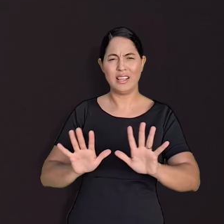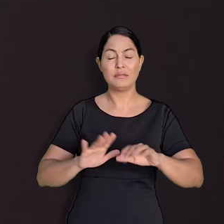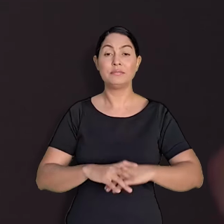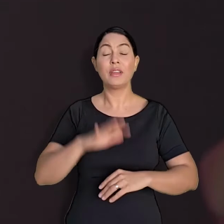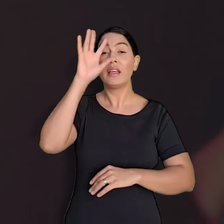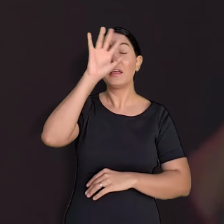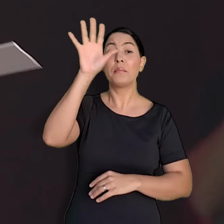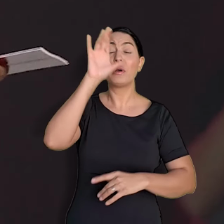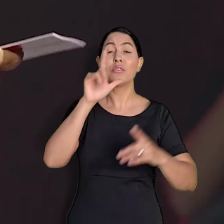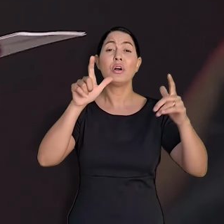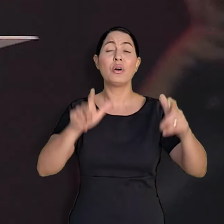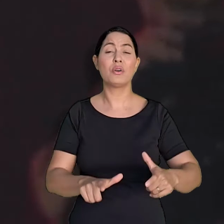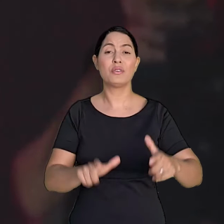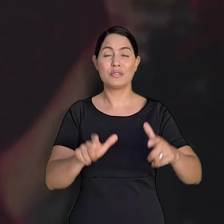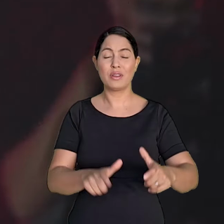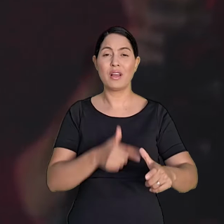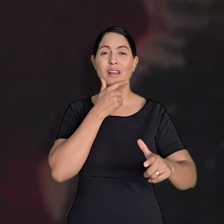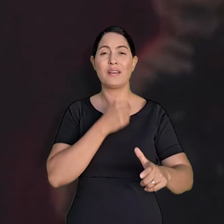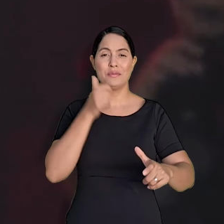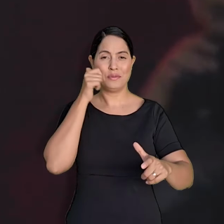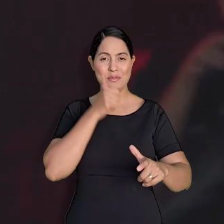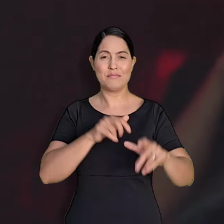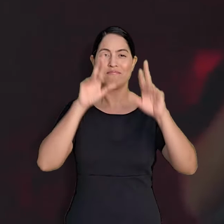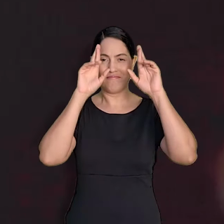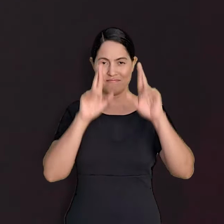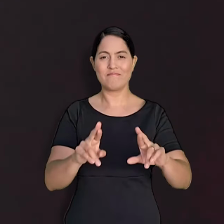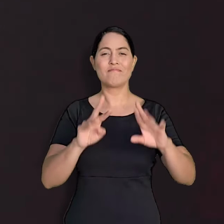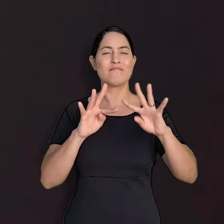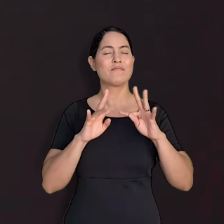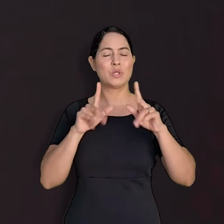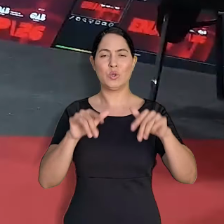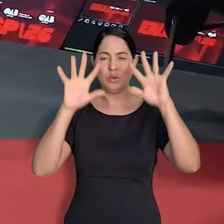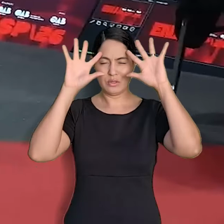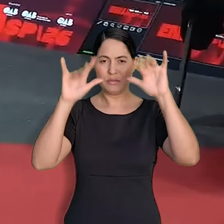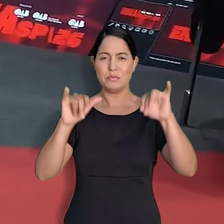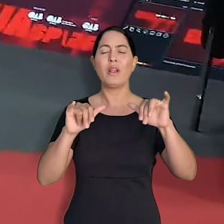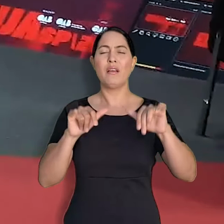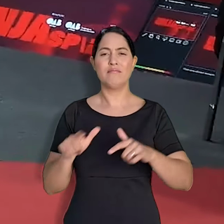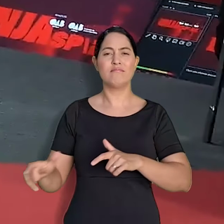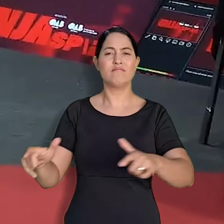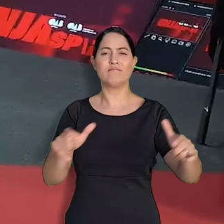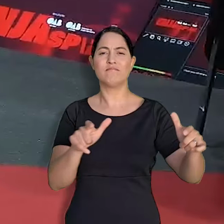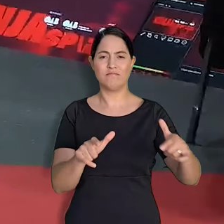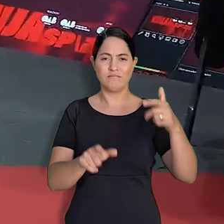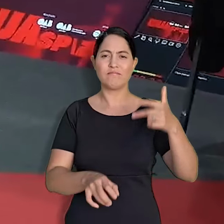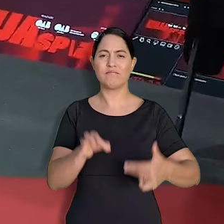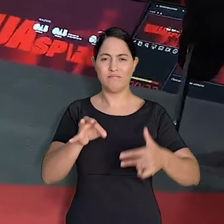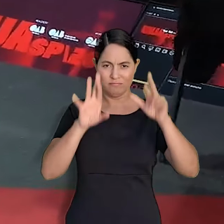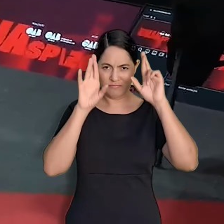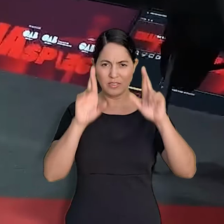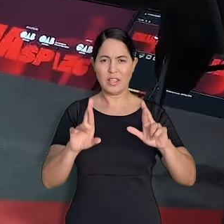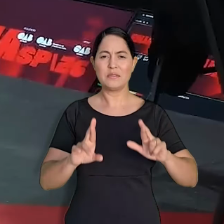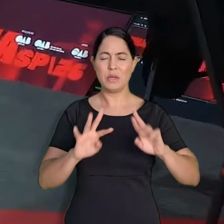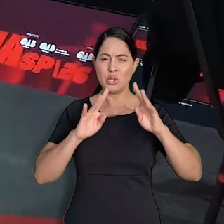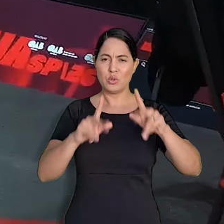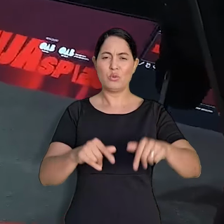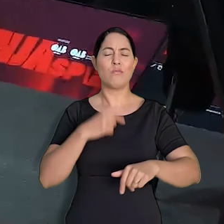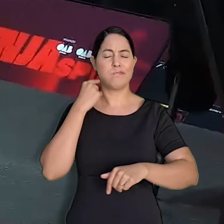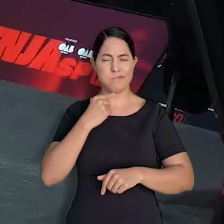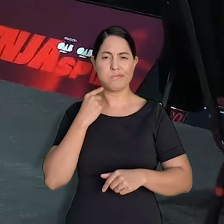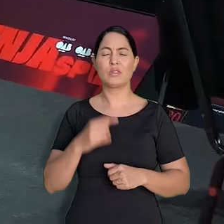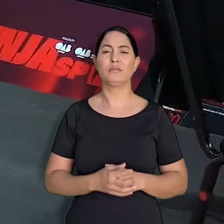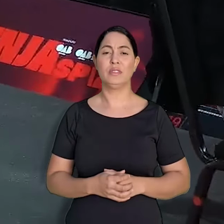um lugar onde advogados e advogadas sejam respeitados em todos os fóruns e tribunais. Imaginar um lugar onde todo